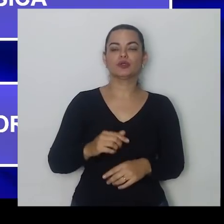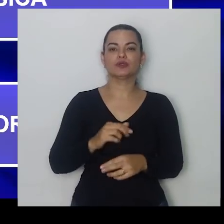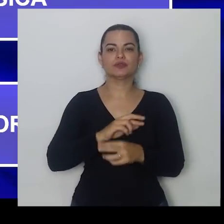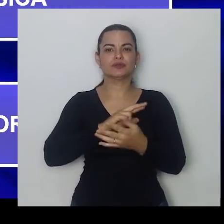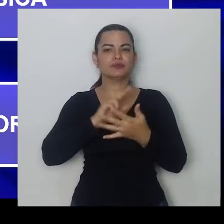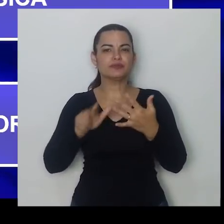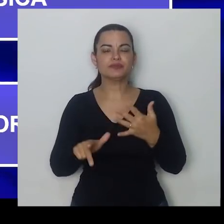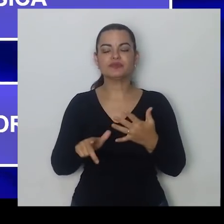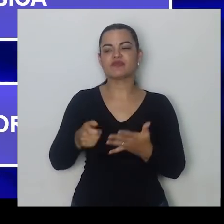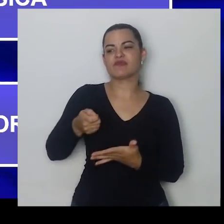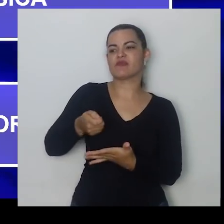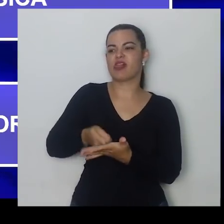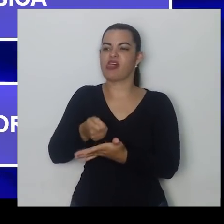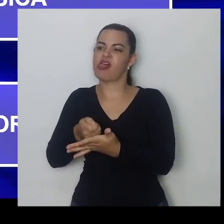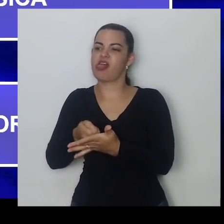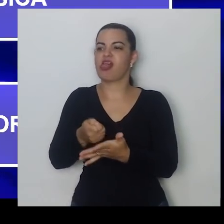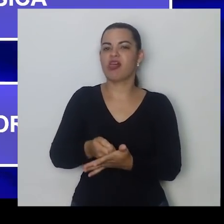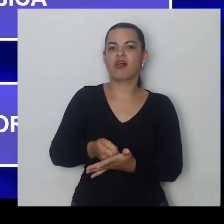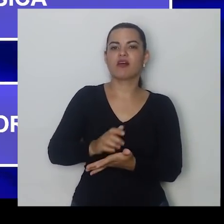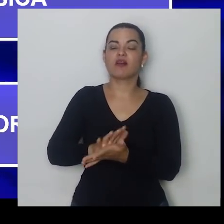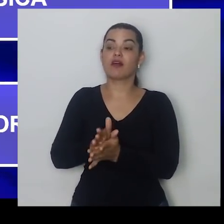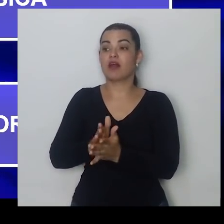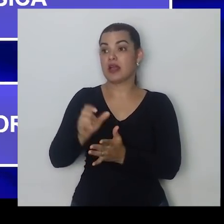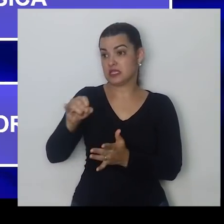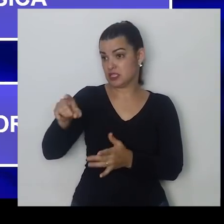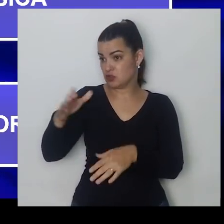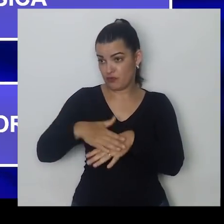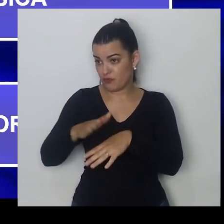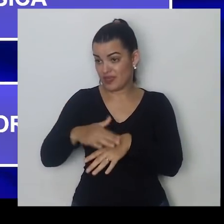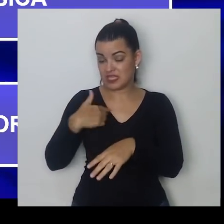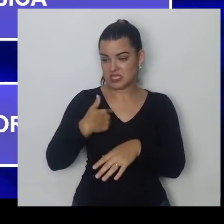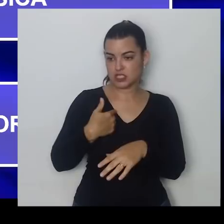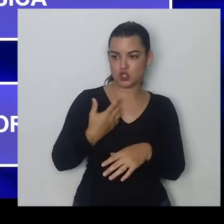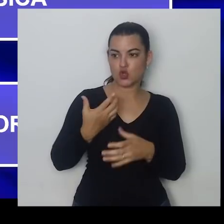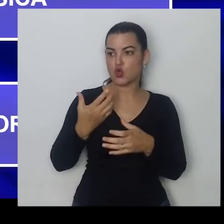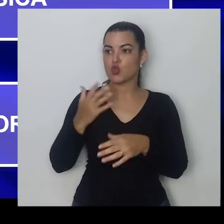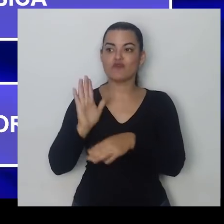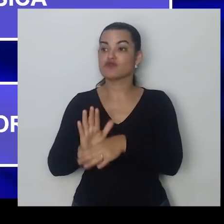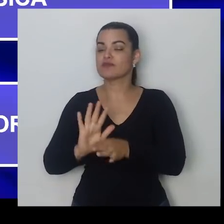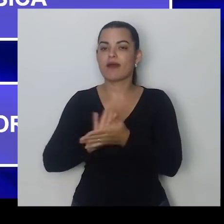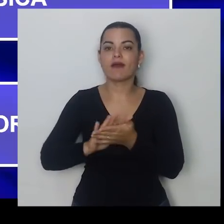chantagens. É psicológica, é física, é social, é moral.